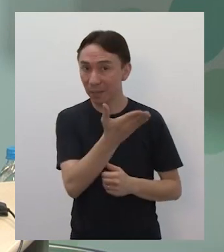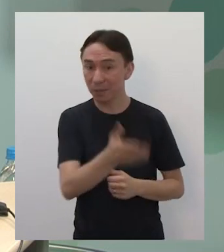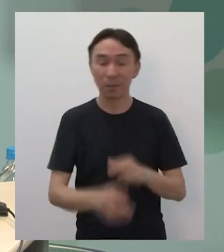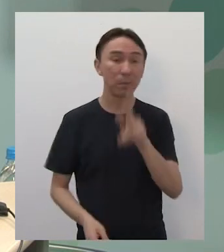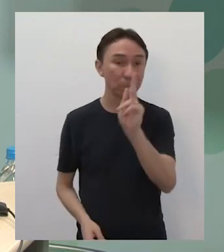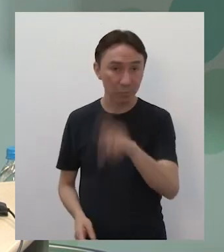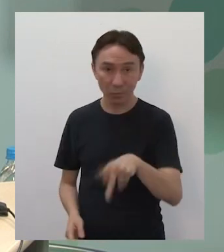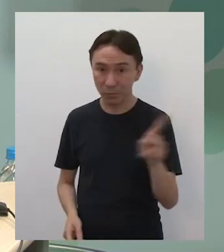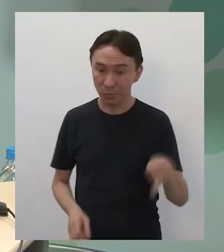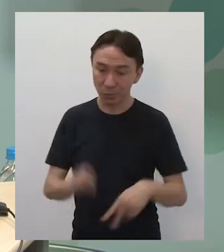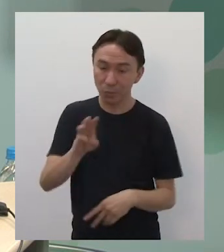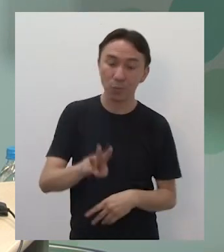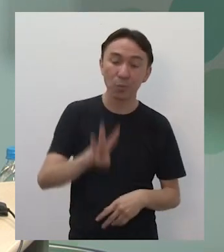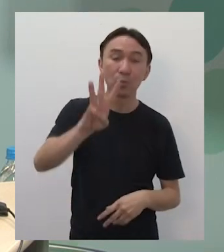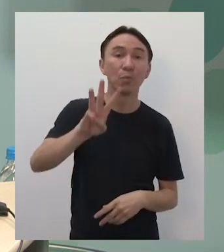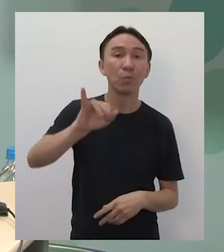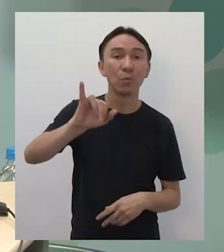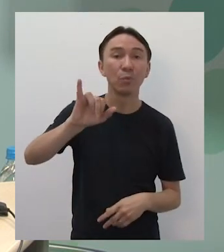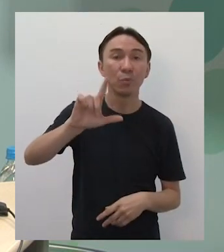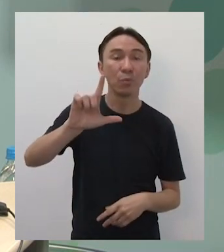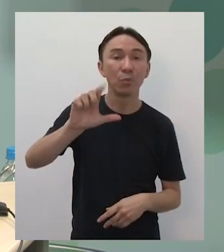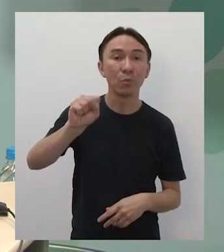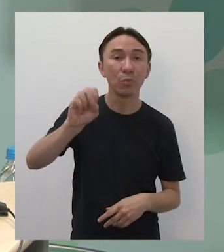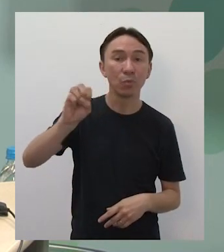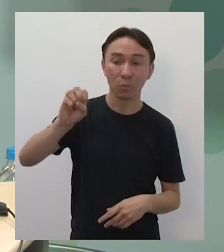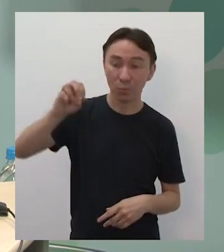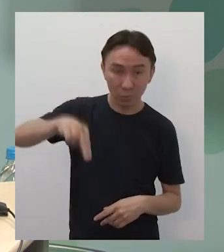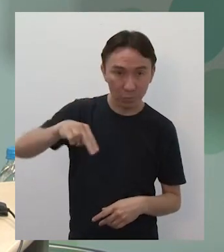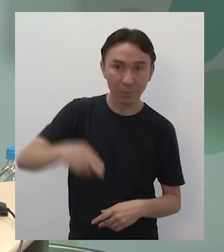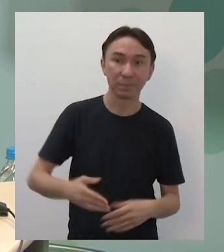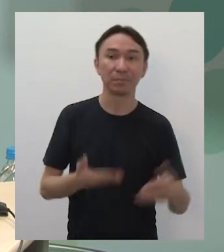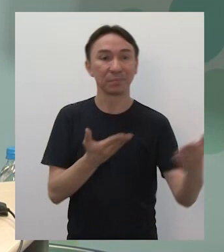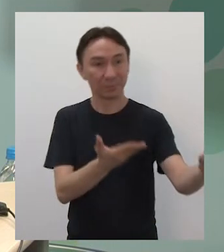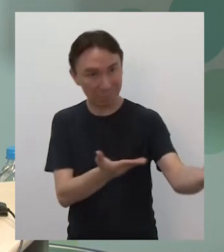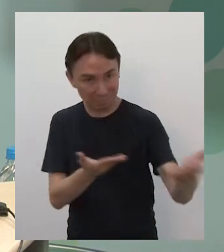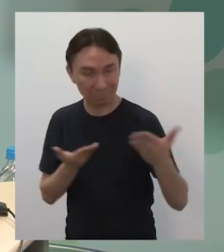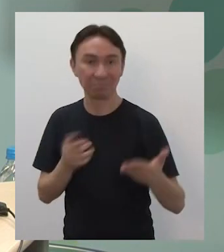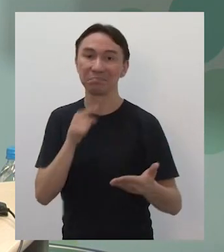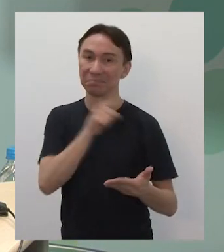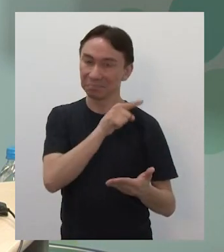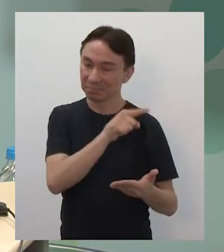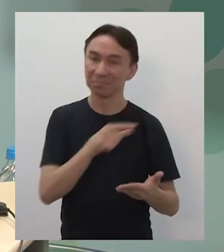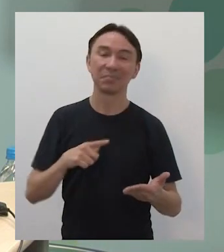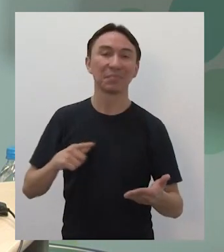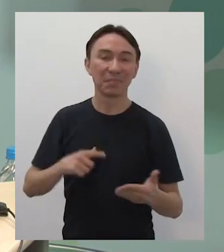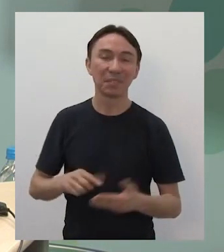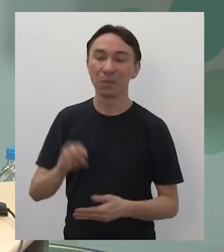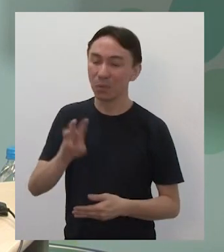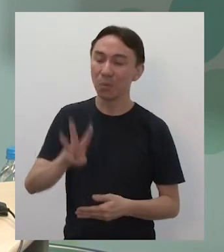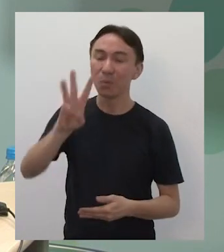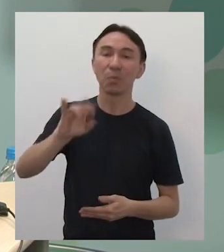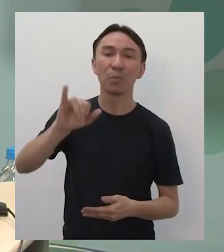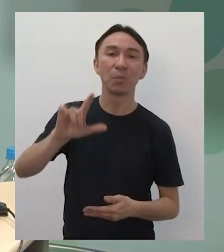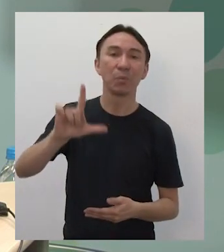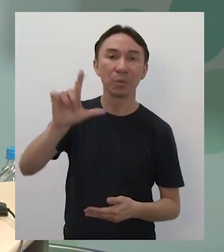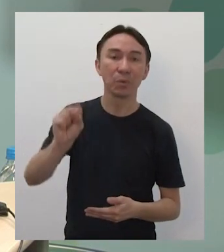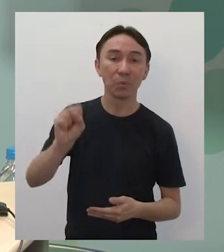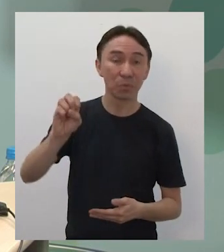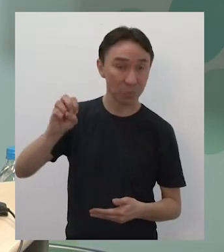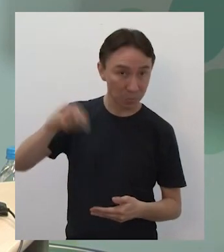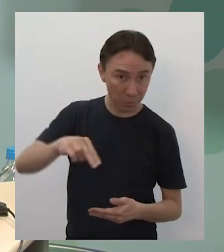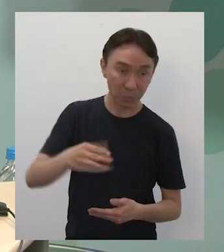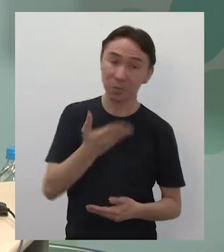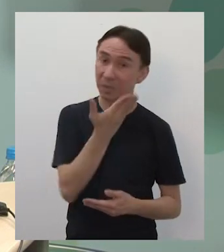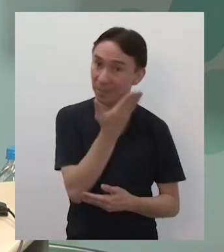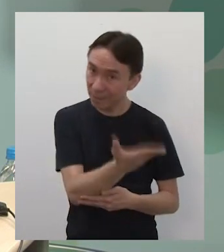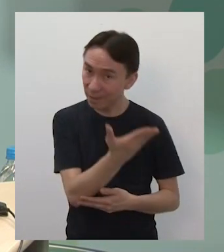professor Wilson, né? Então, vamos fazer aquele nosso convite com a palavra, o educador Wilson Gomes do Nascimento. Ele é professor coordenador da